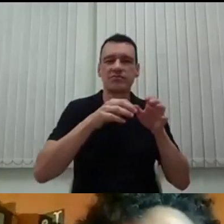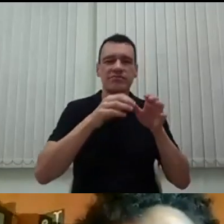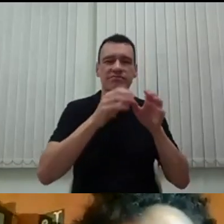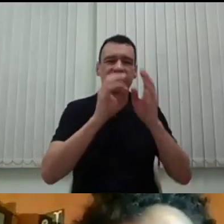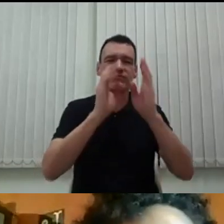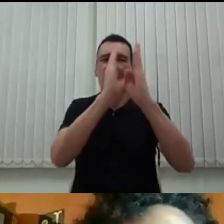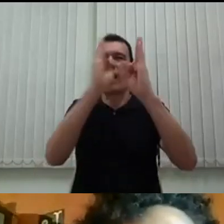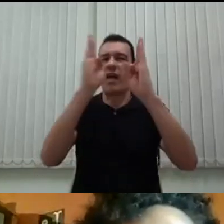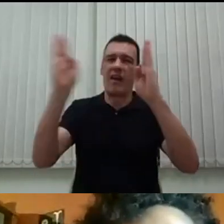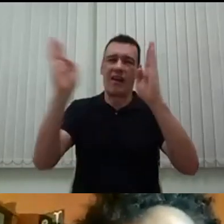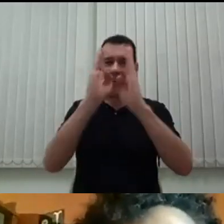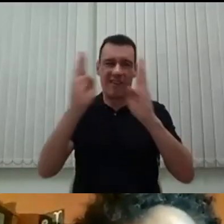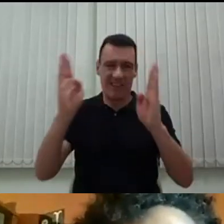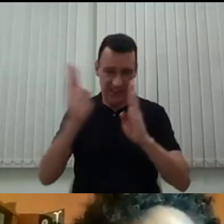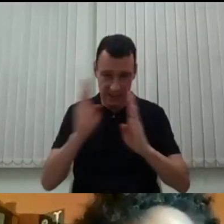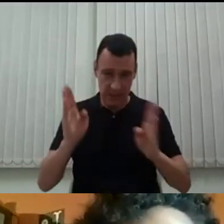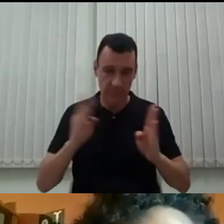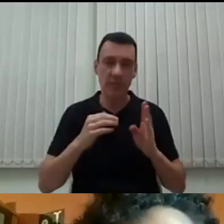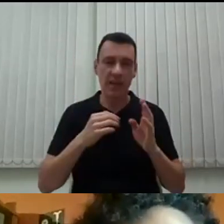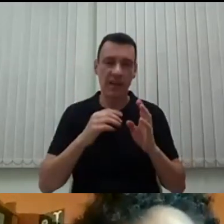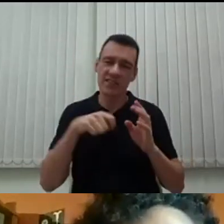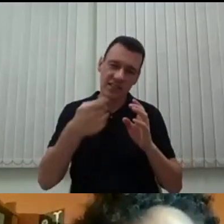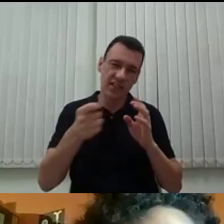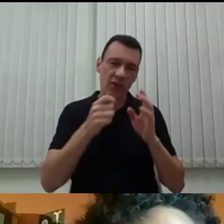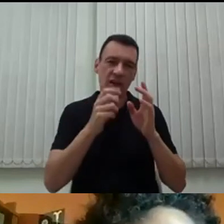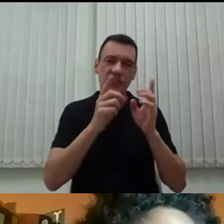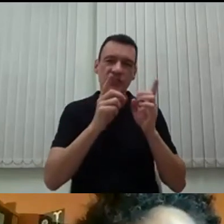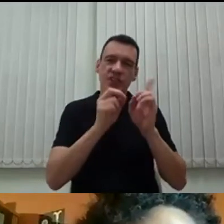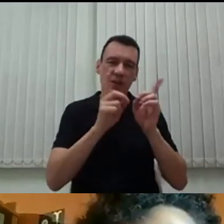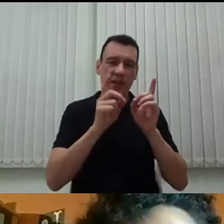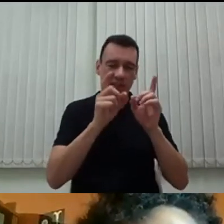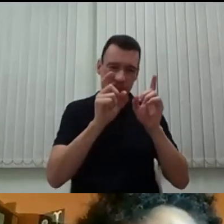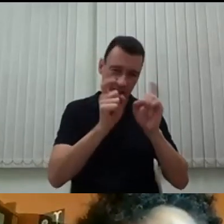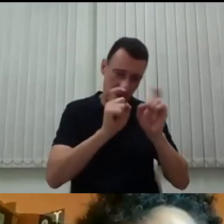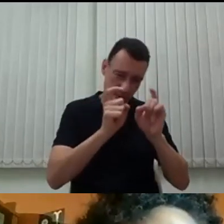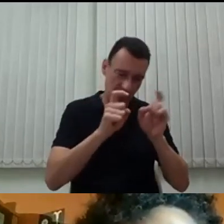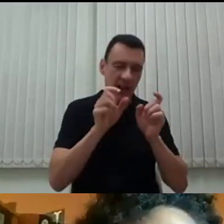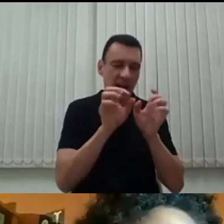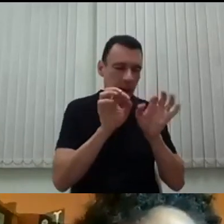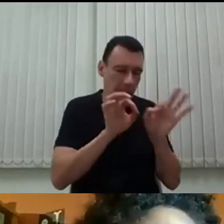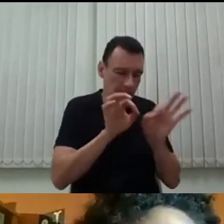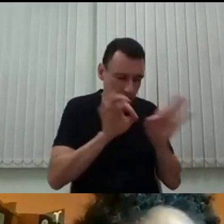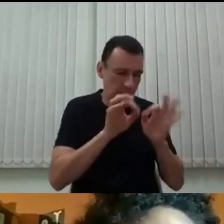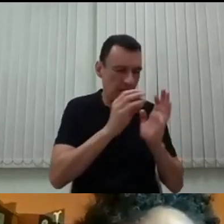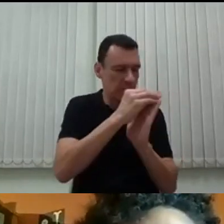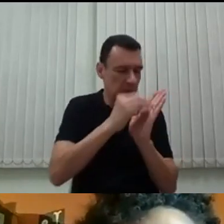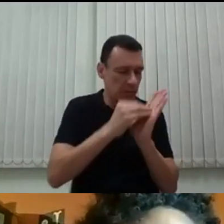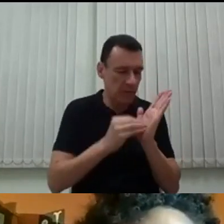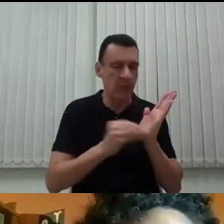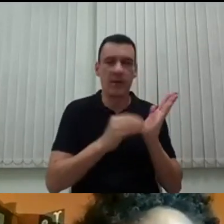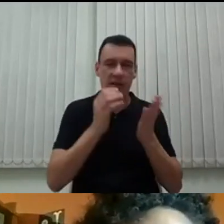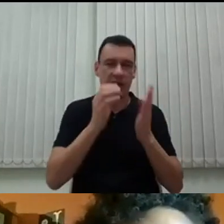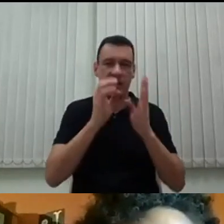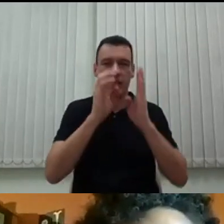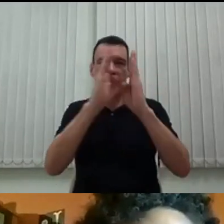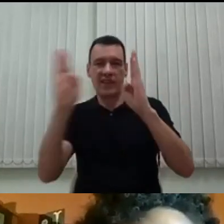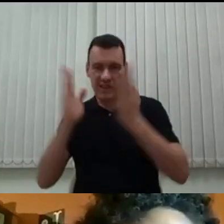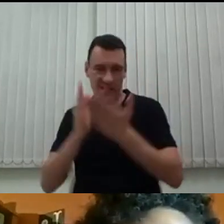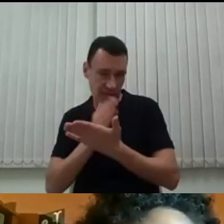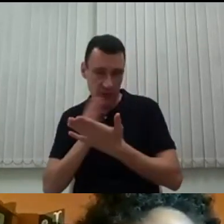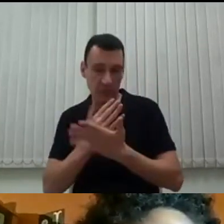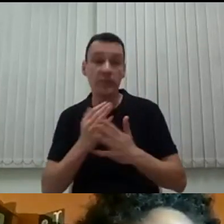atuo, na dinâmica de formação de coleções ou desenvolvimento, quando você aparece um recurso, uma biblioteca pública, quando